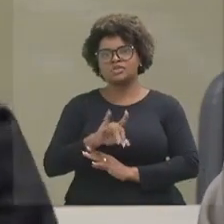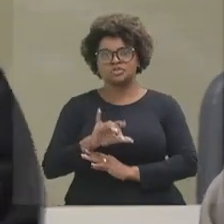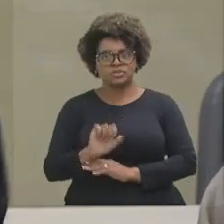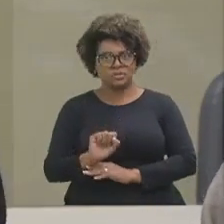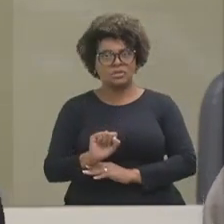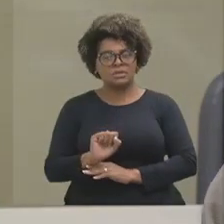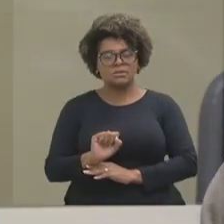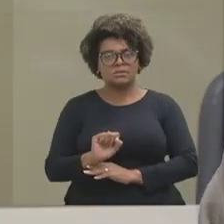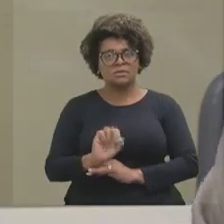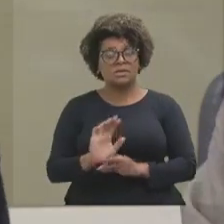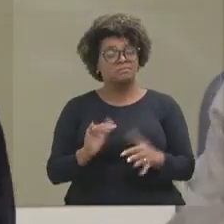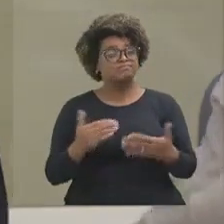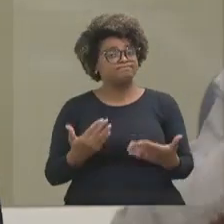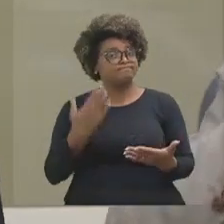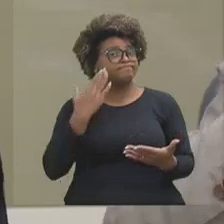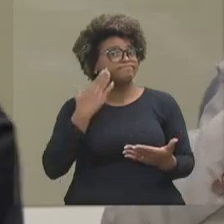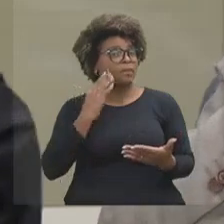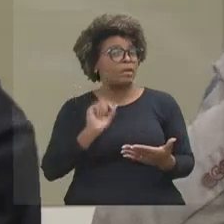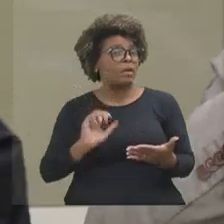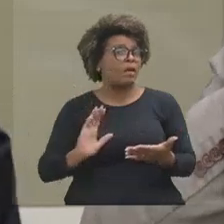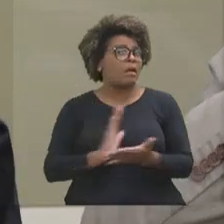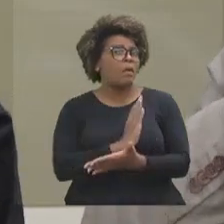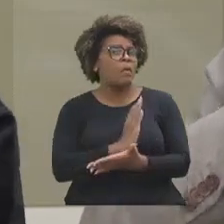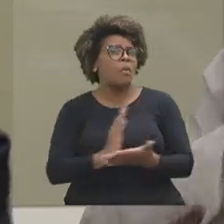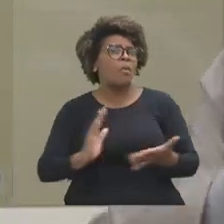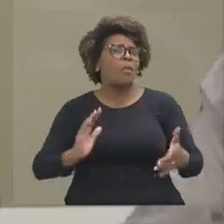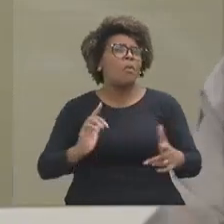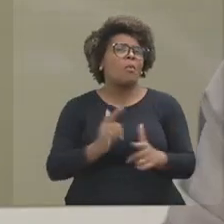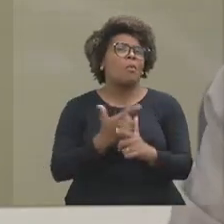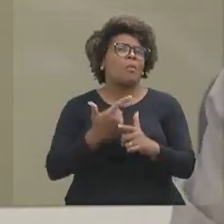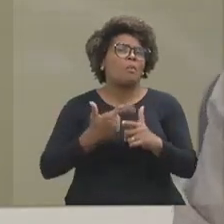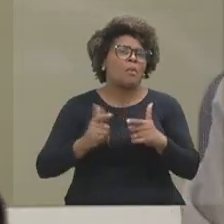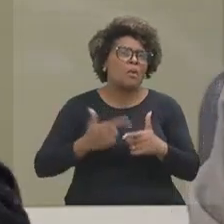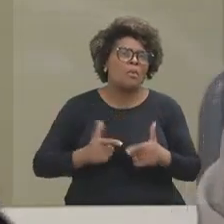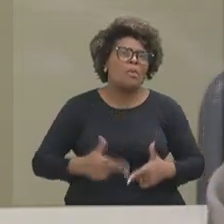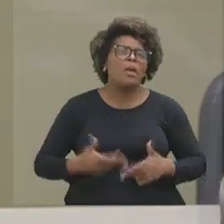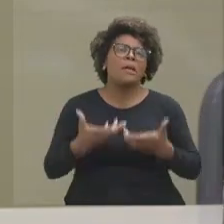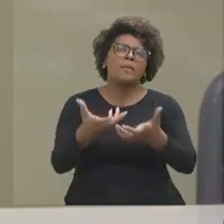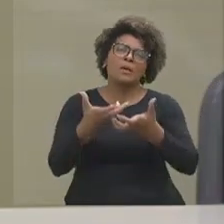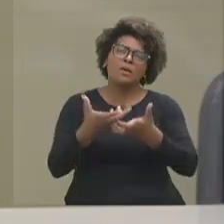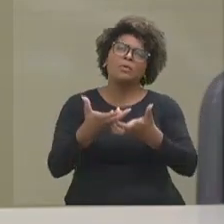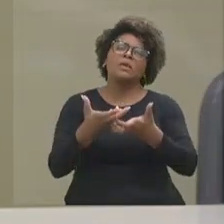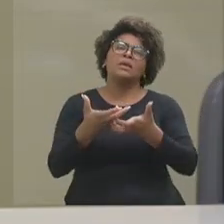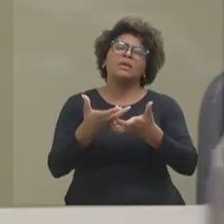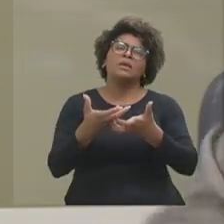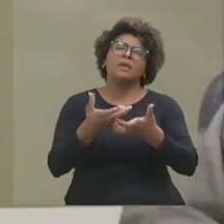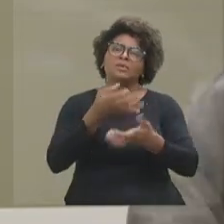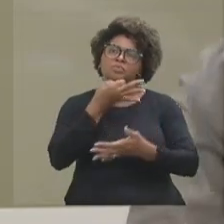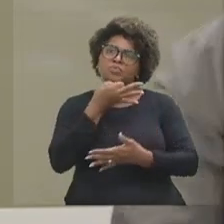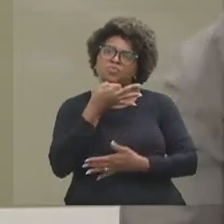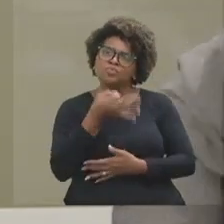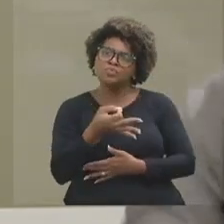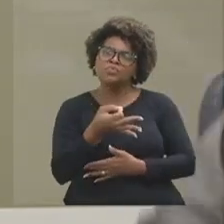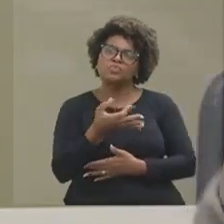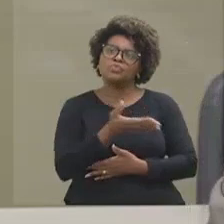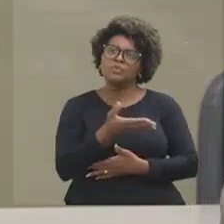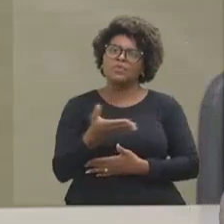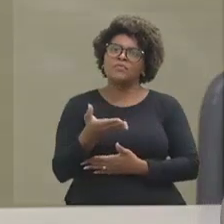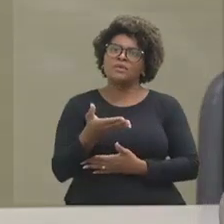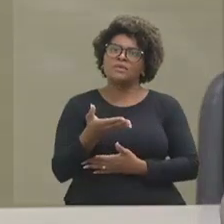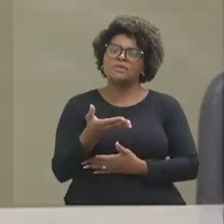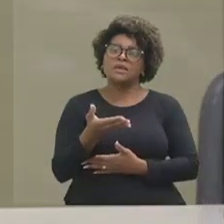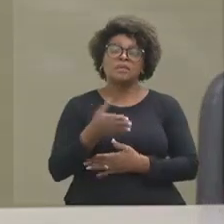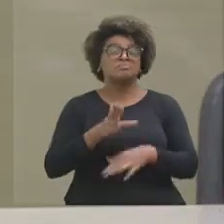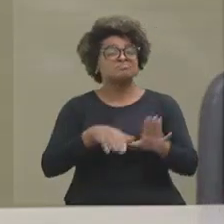sabe alguns problemas e a gente gostaria muito já de fazer alguma sugestões quem sabe o senhor